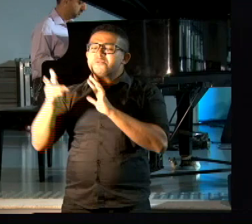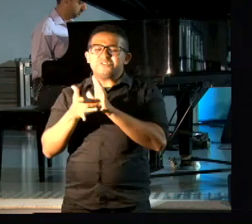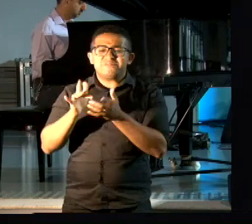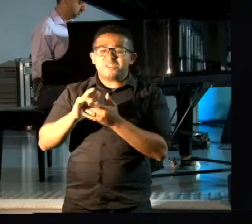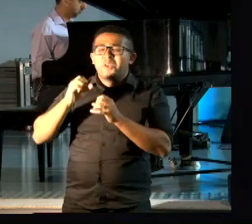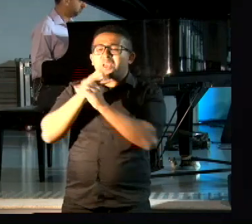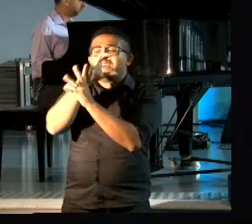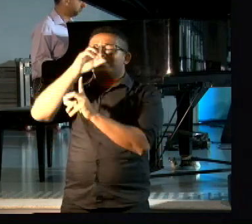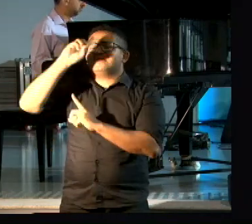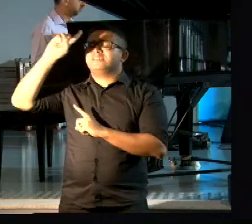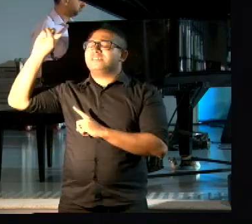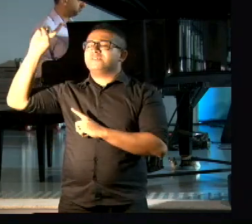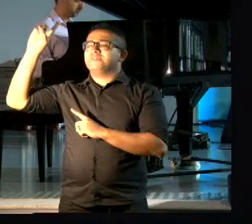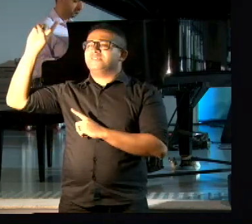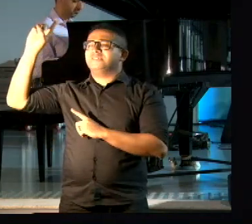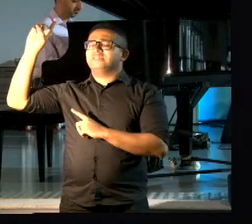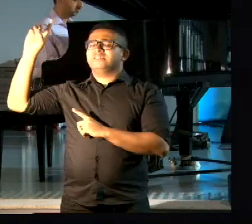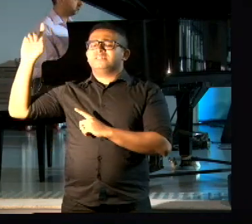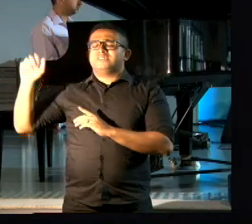para a glória de Deus.